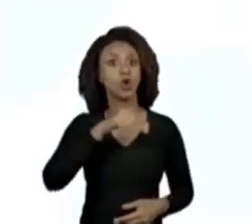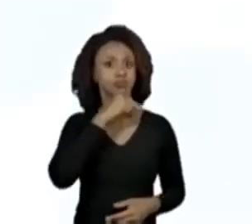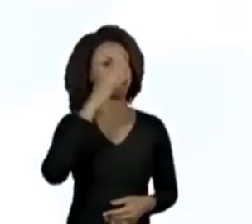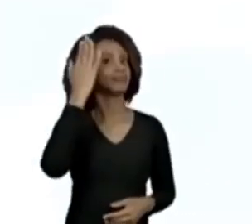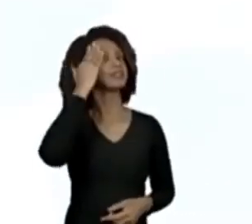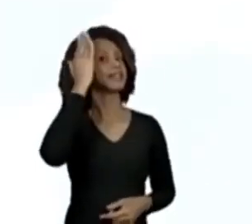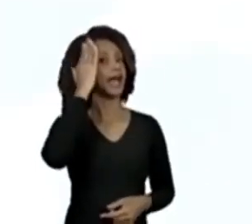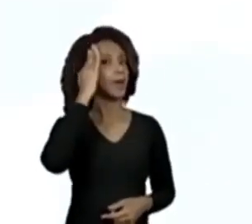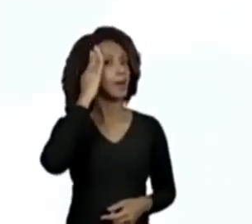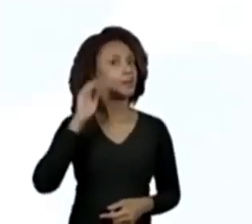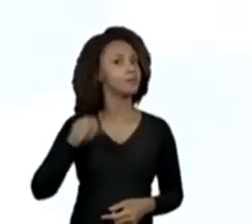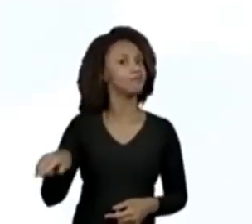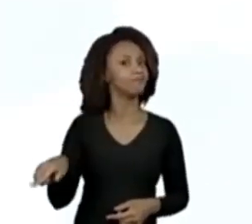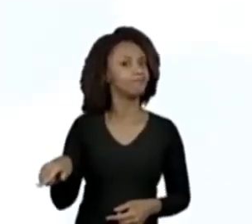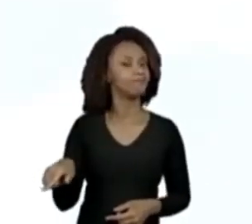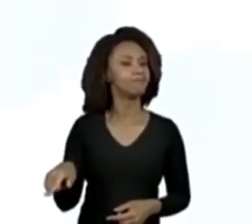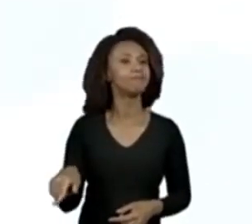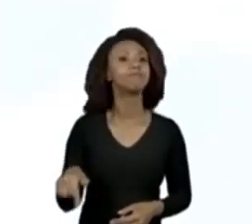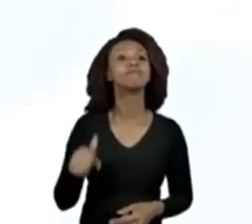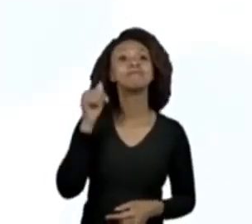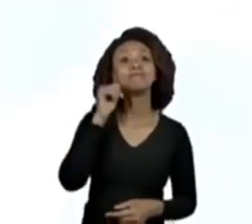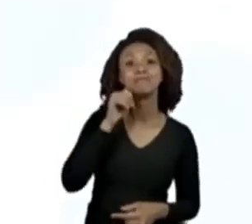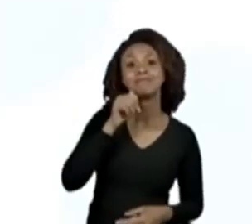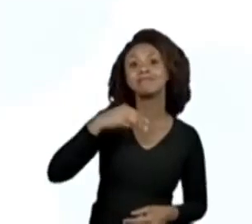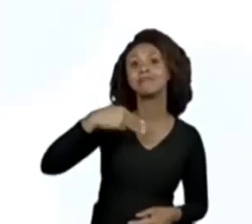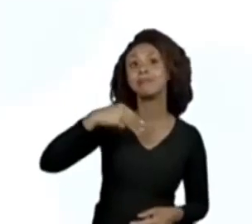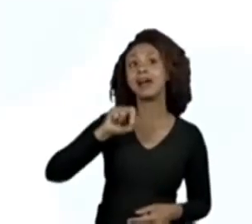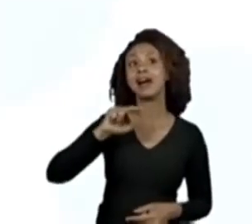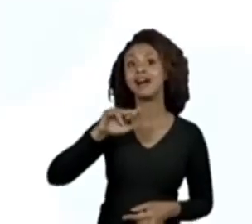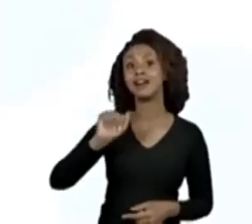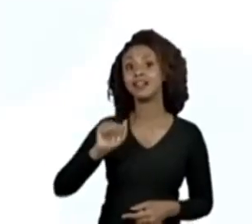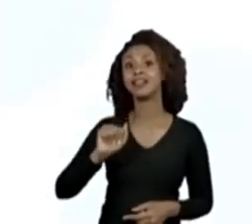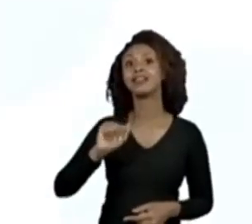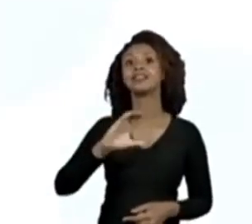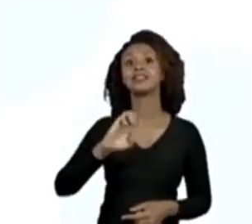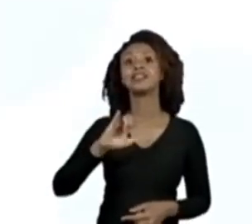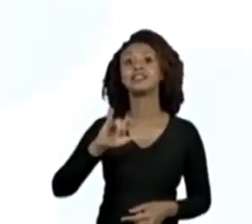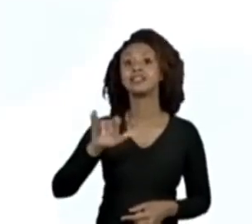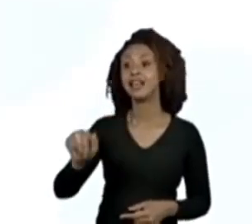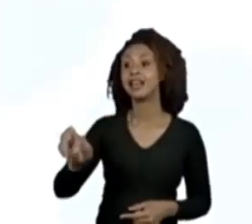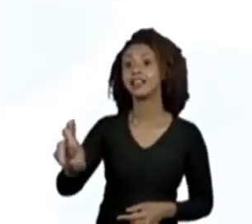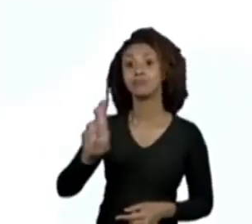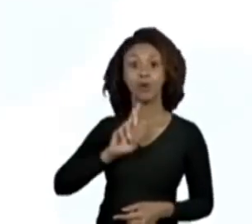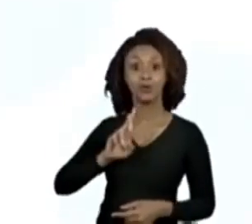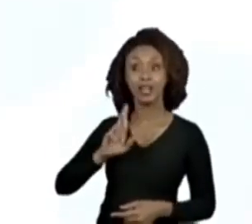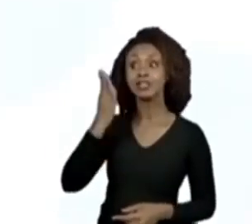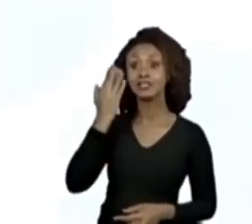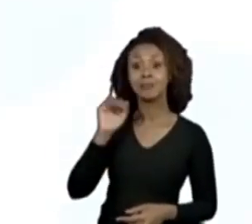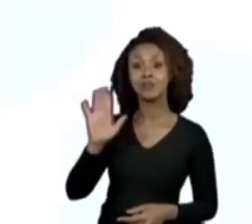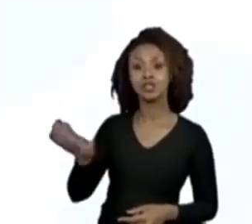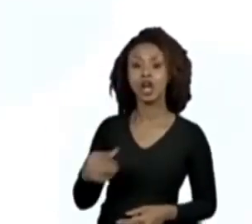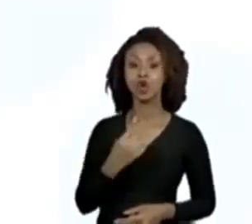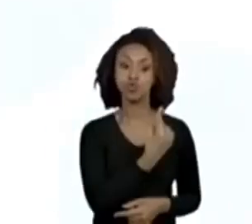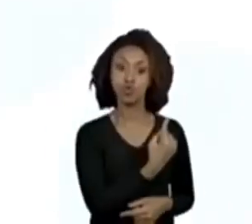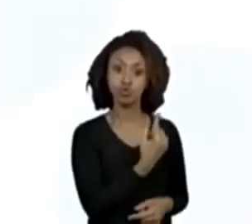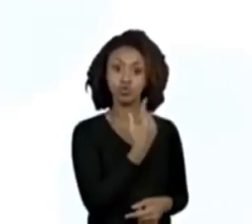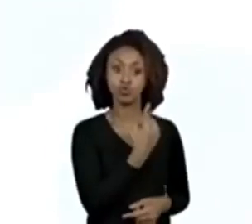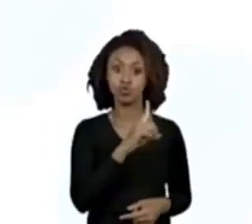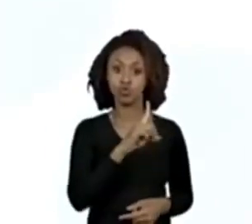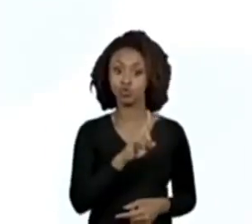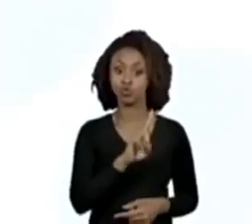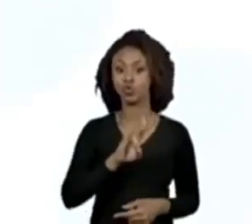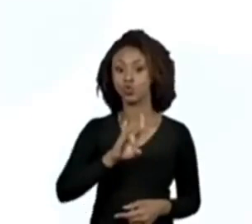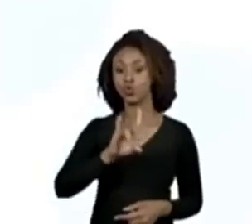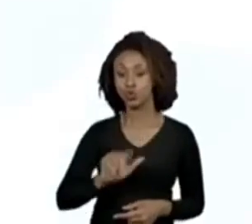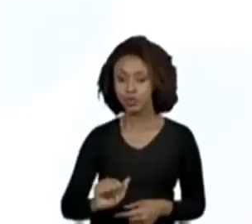sabem. A Maria Cecília sabe. Olha lá. A Maria Cecília disse que em uma dúzia há